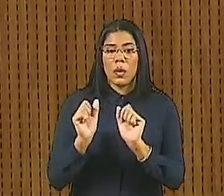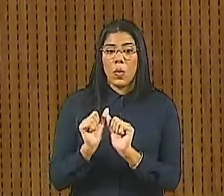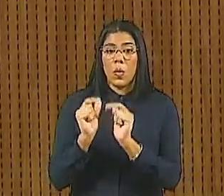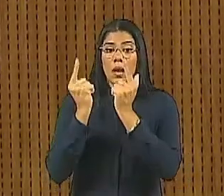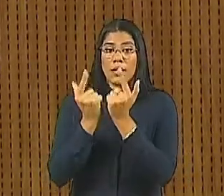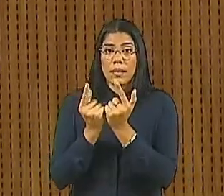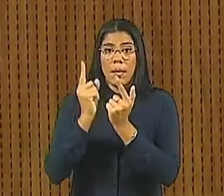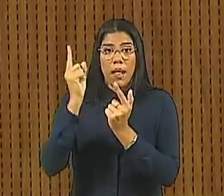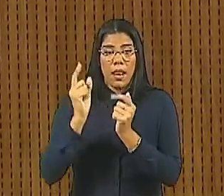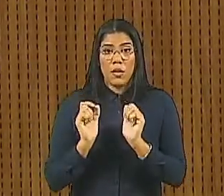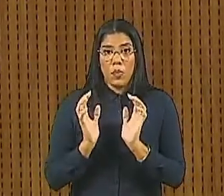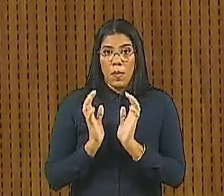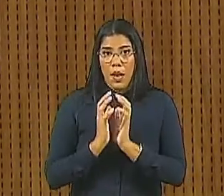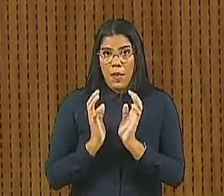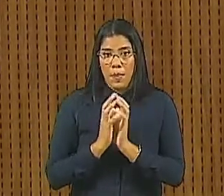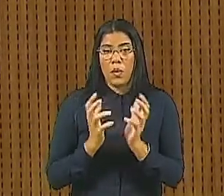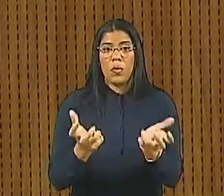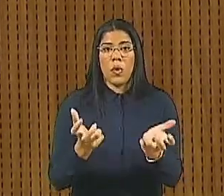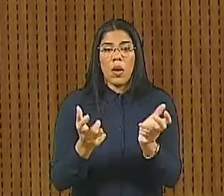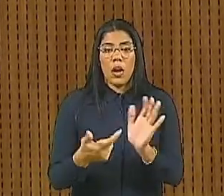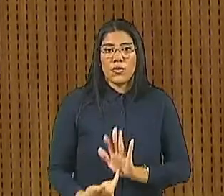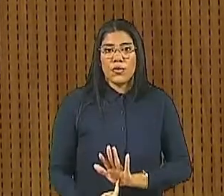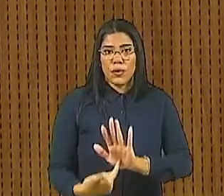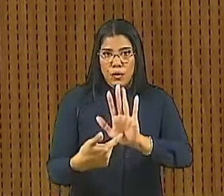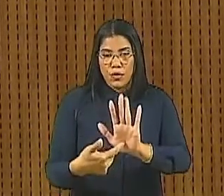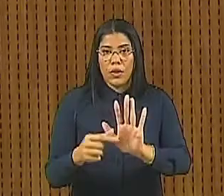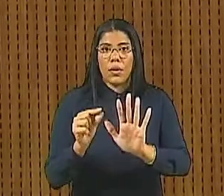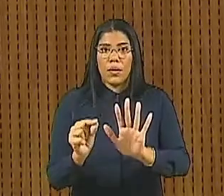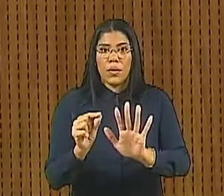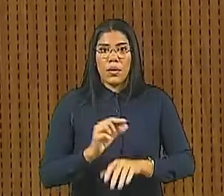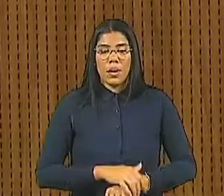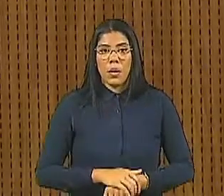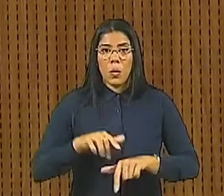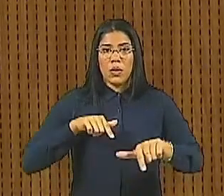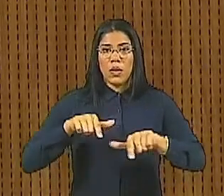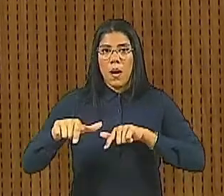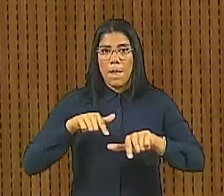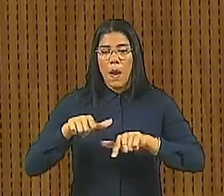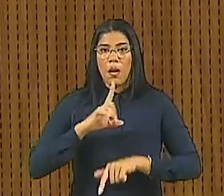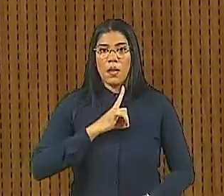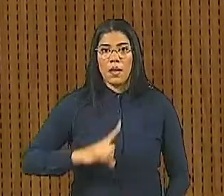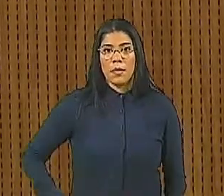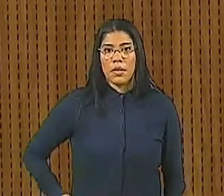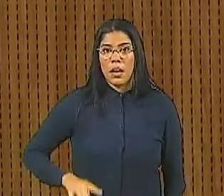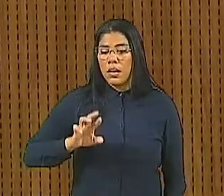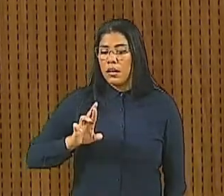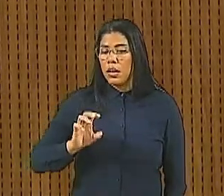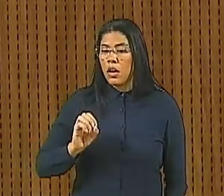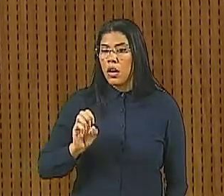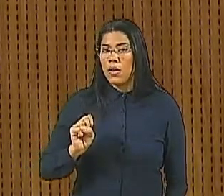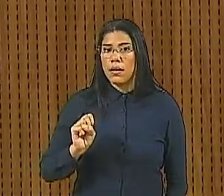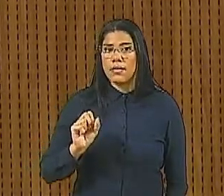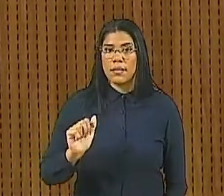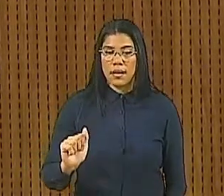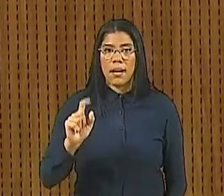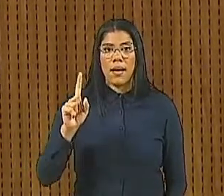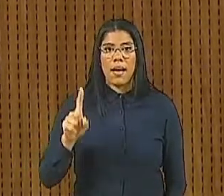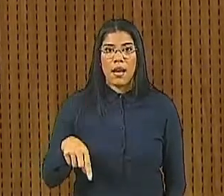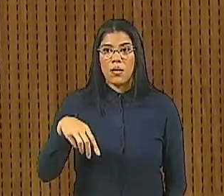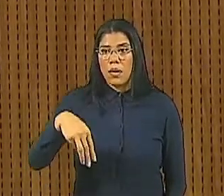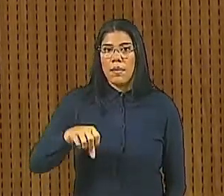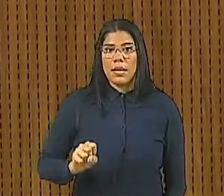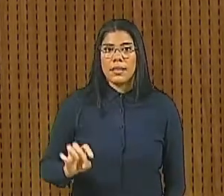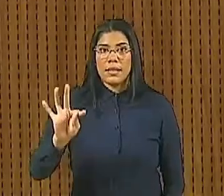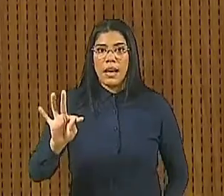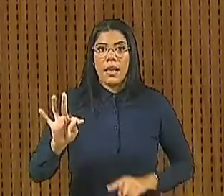Legislativa de Pernambuco. Quero aqui destacar o trabalho da deputada Rosa Amorim, do MST, que também está